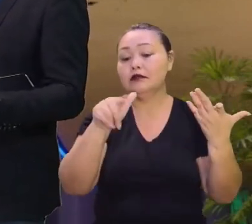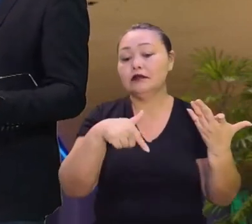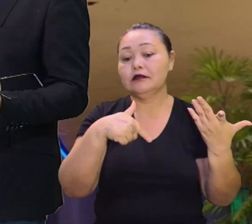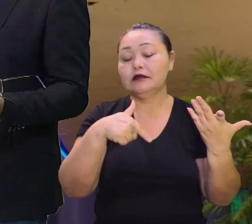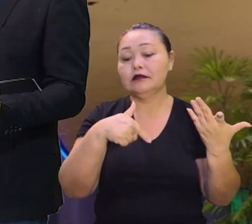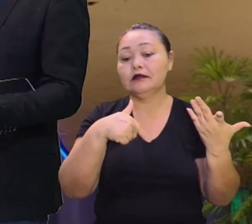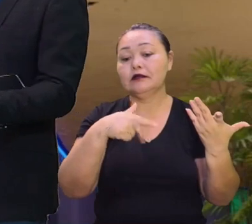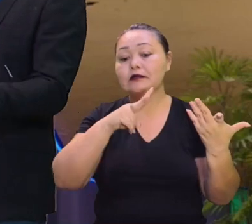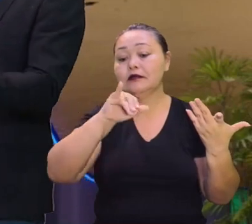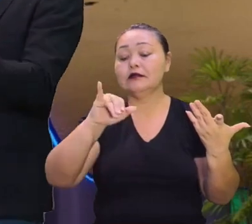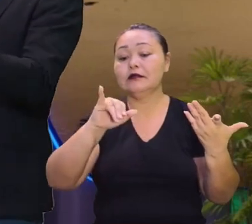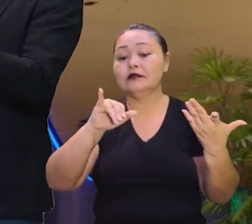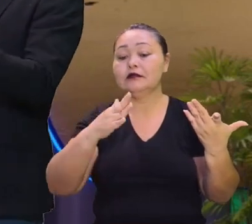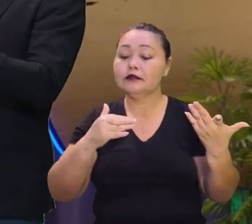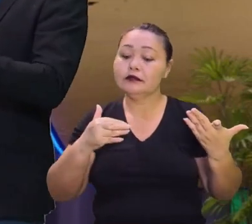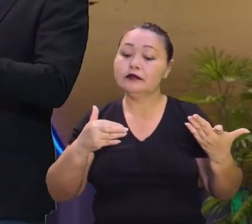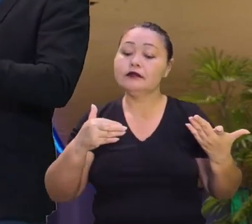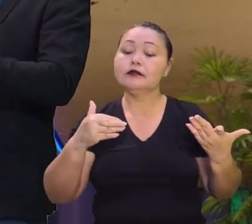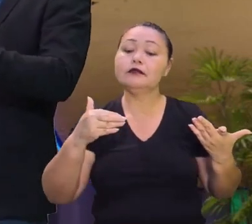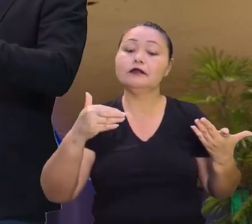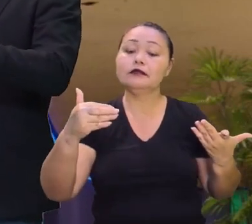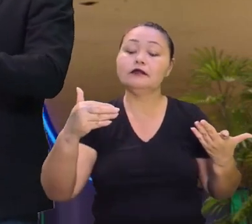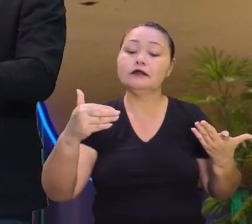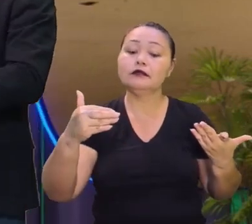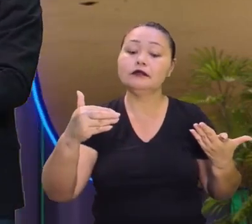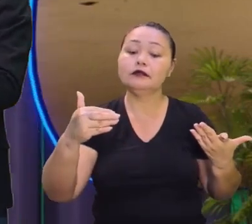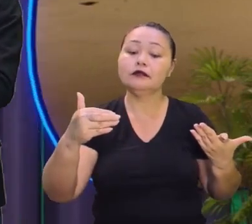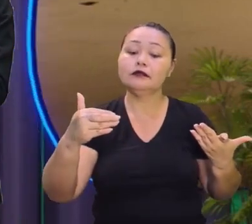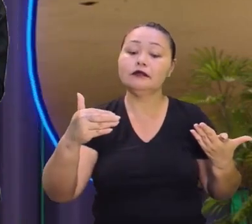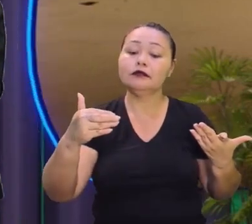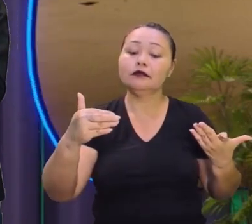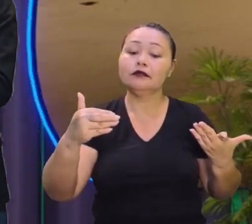mesmo. É isso? Então vai começar a